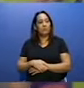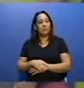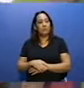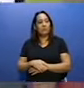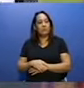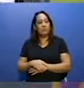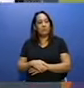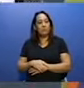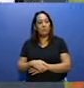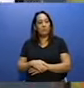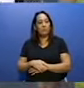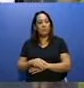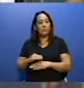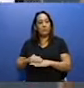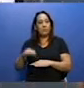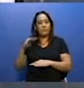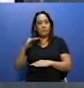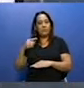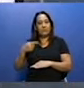Faz lá bem bonito.